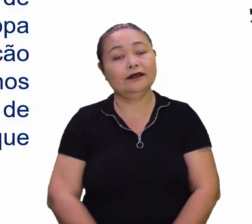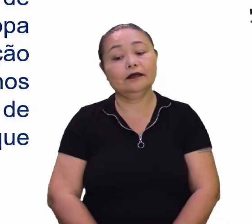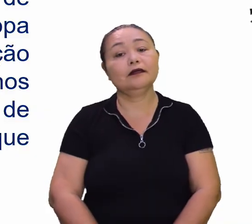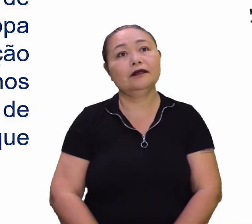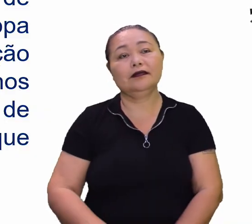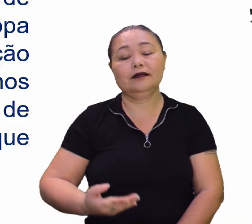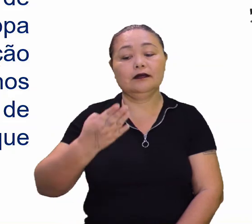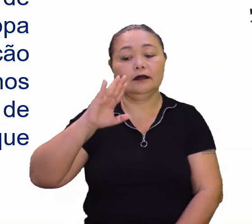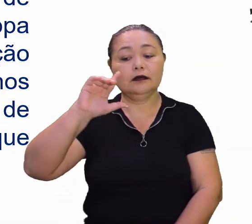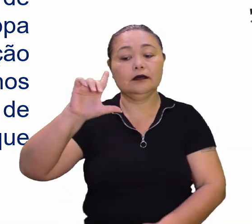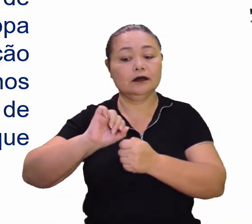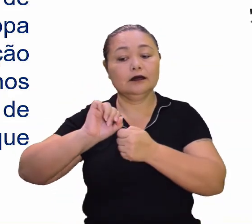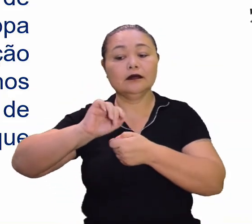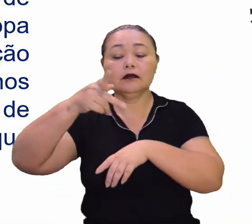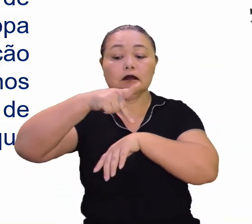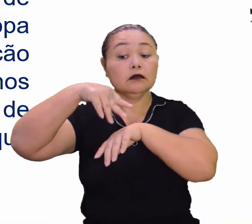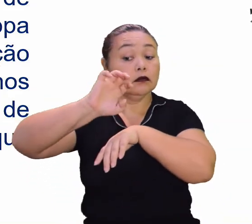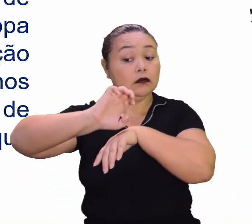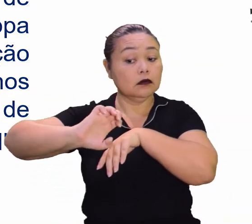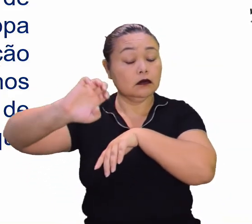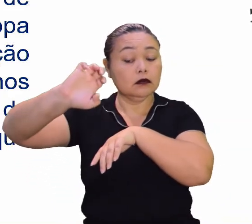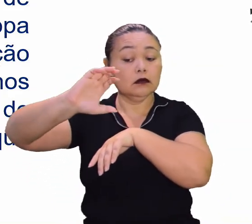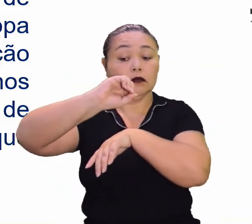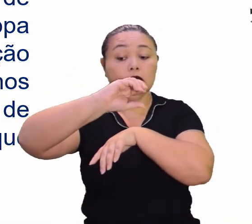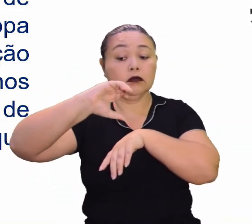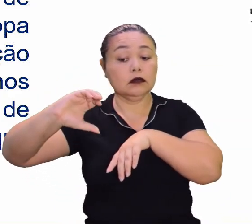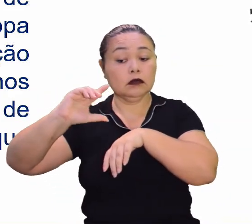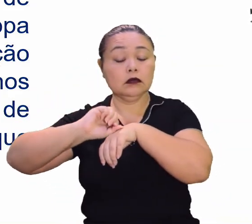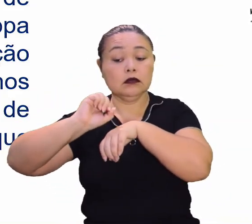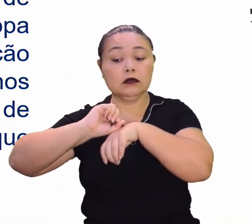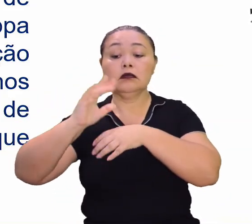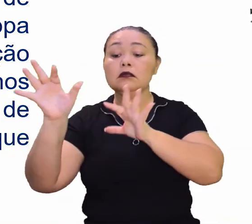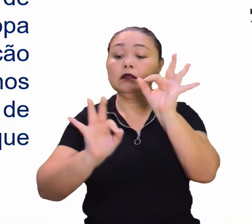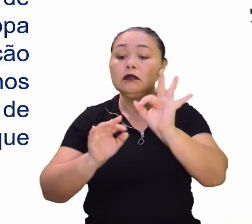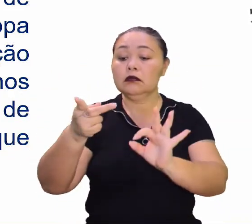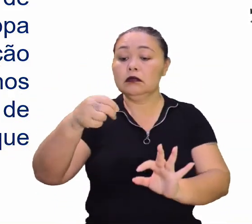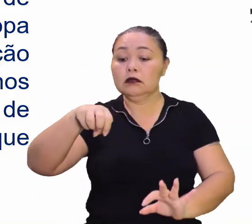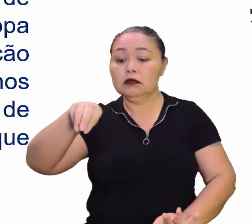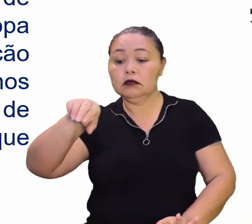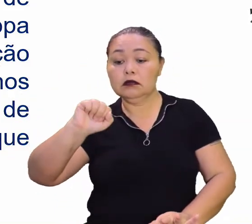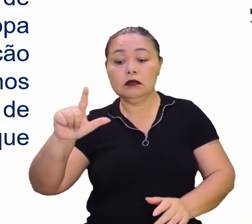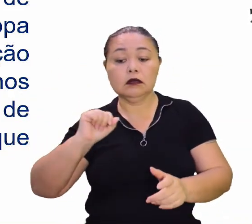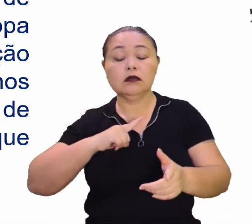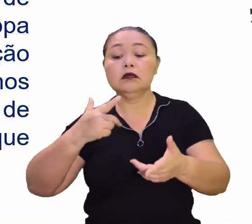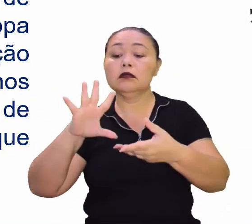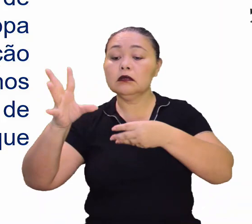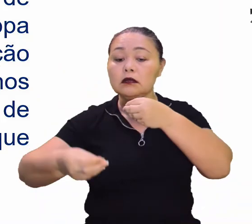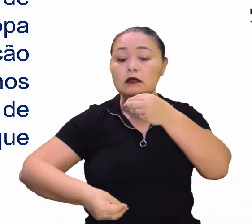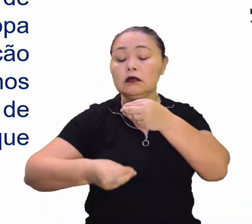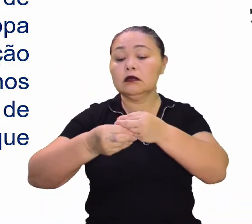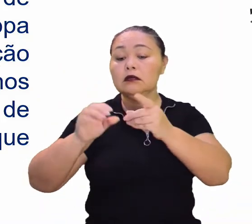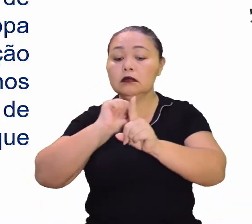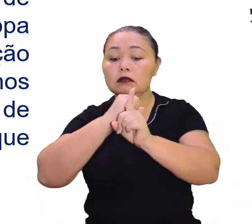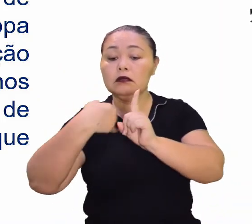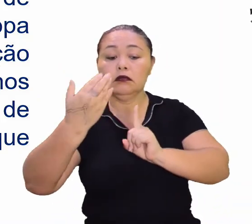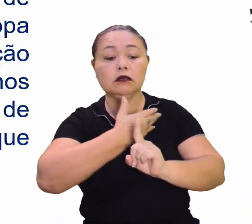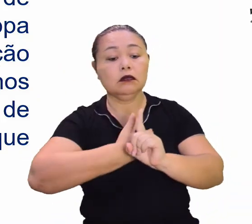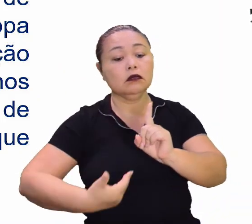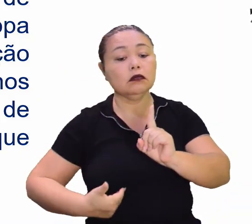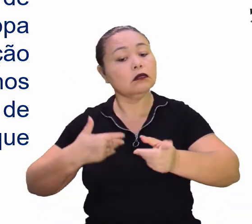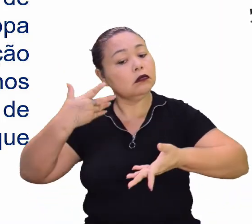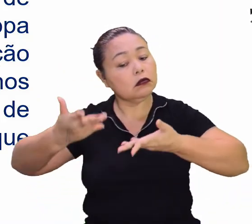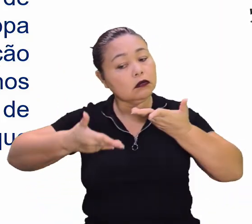bilionários nos países da Europa Ocidental. O Plano Marshall, associado à condução das políticas econômicas e sociais dos